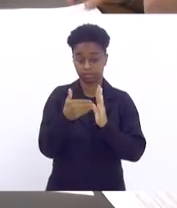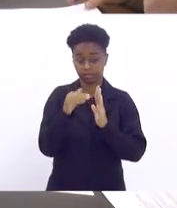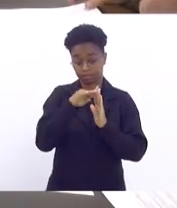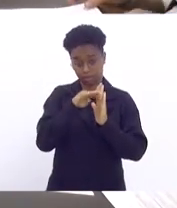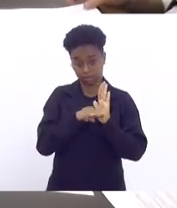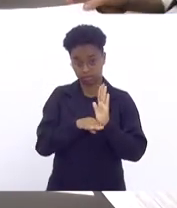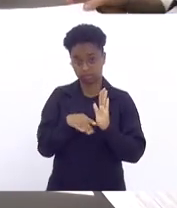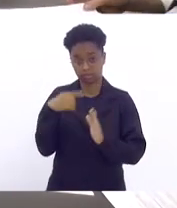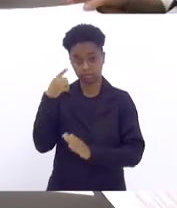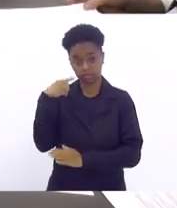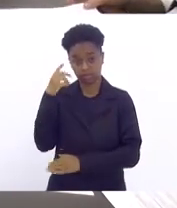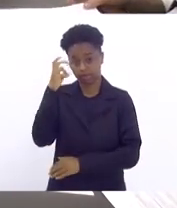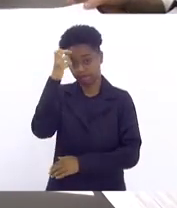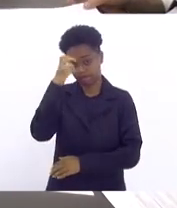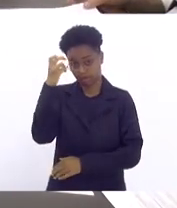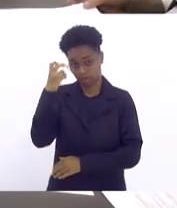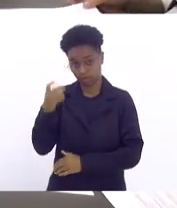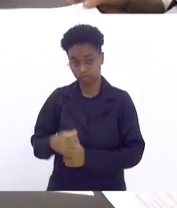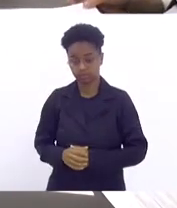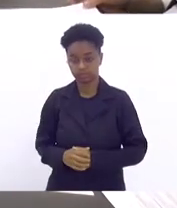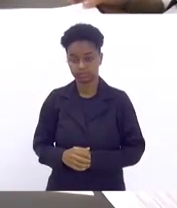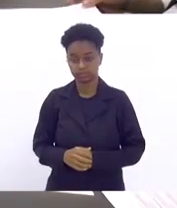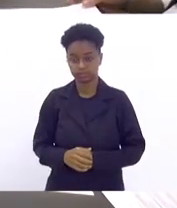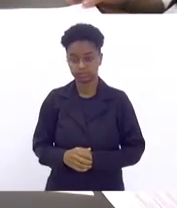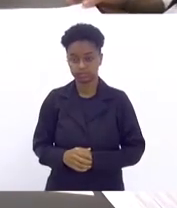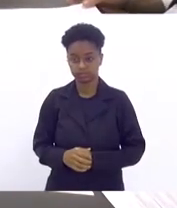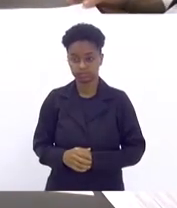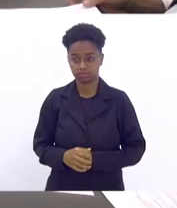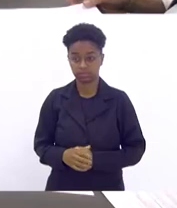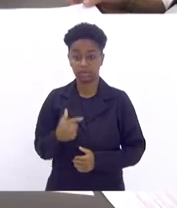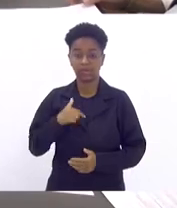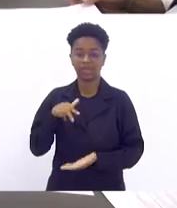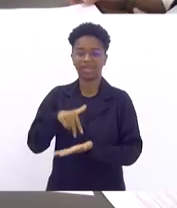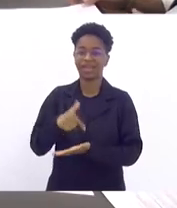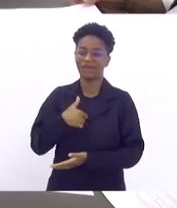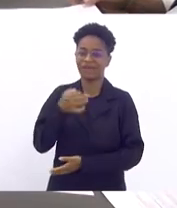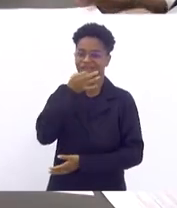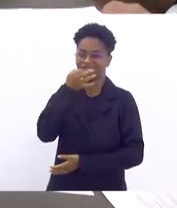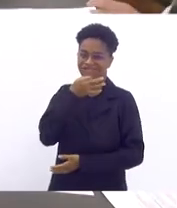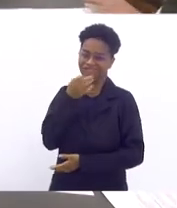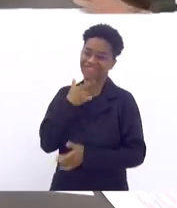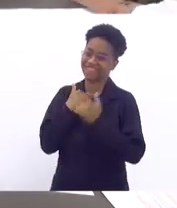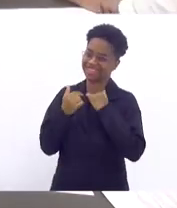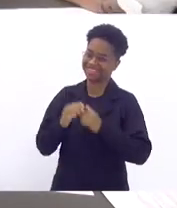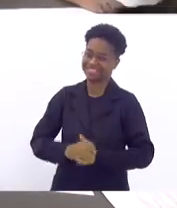Verônica Lima Ah então vamos lá que eu tô aqui na casa da Aparecida